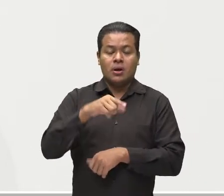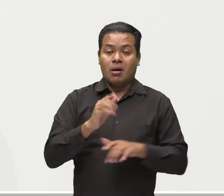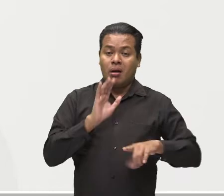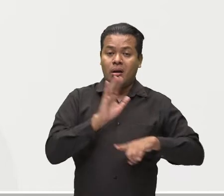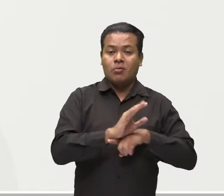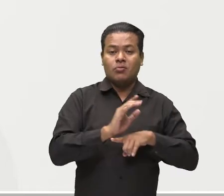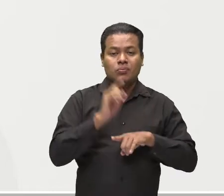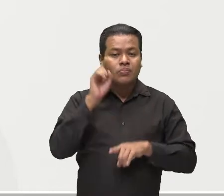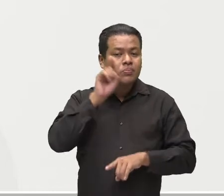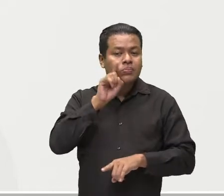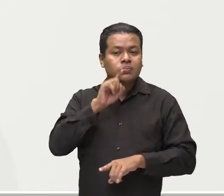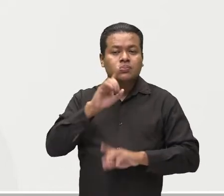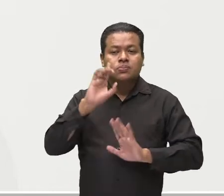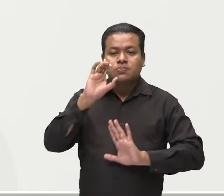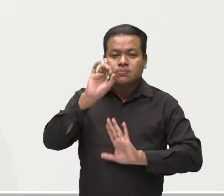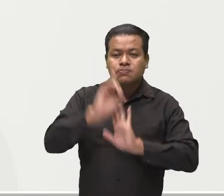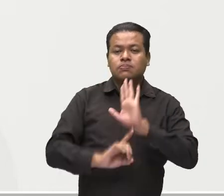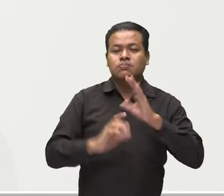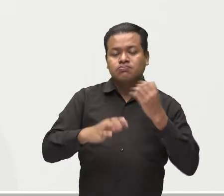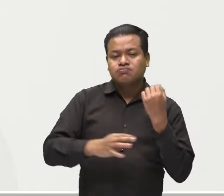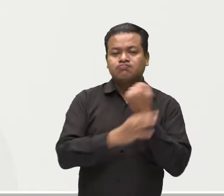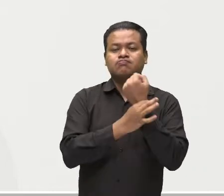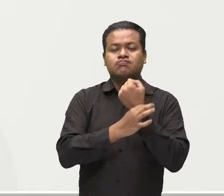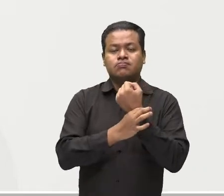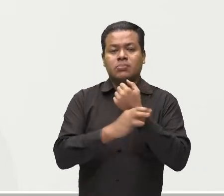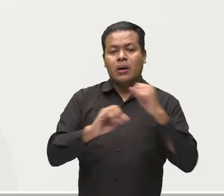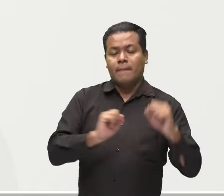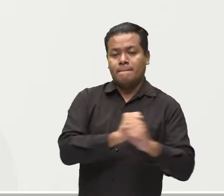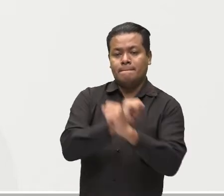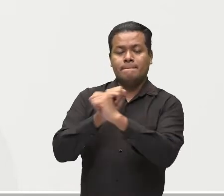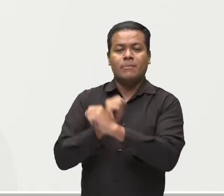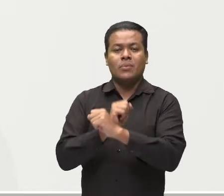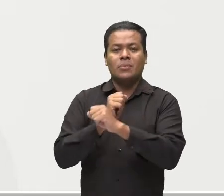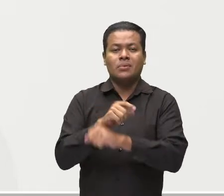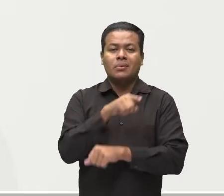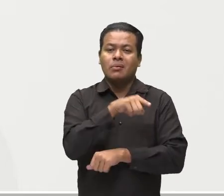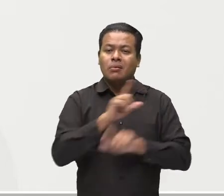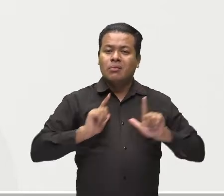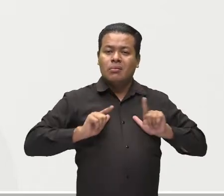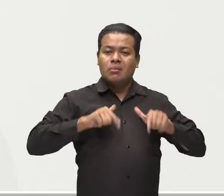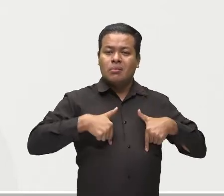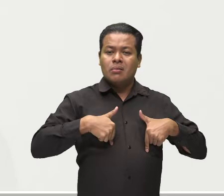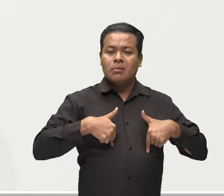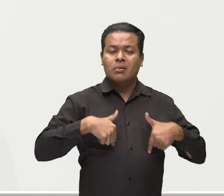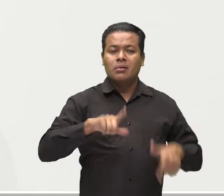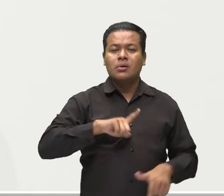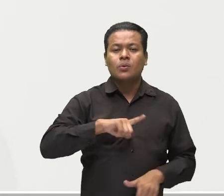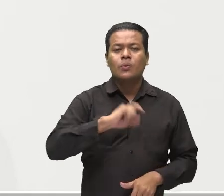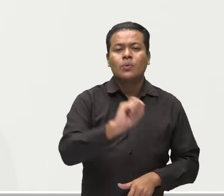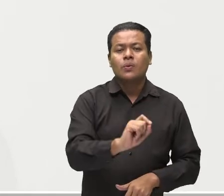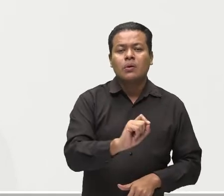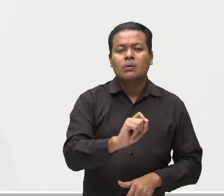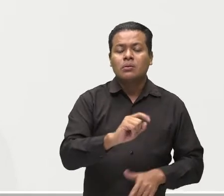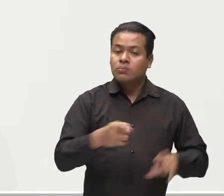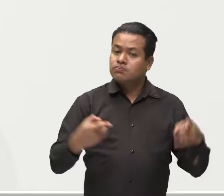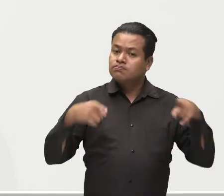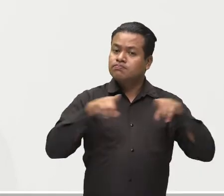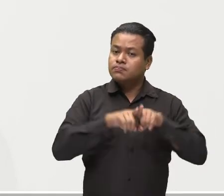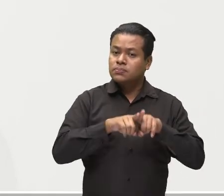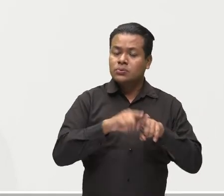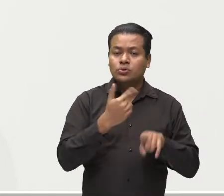Unidos, para garantir a proteção do país. Israel é um dos únicos territórios no Oriente Médio que são parceiros dos